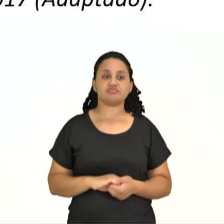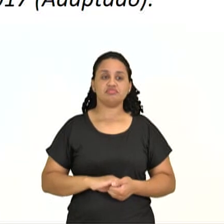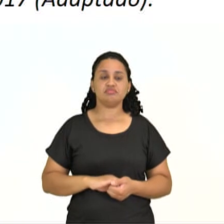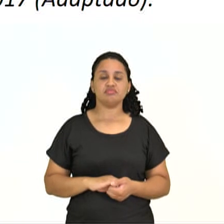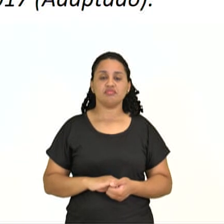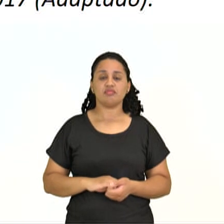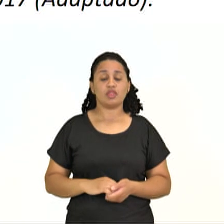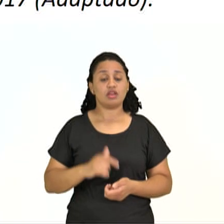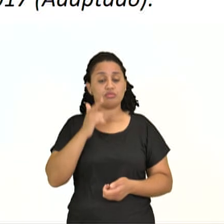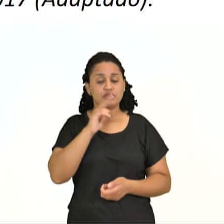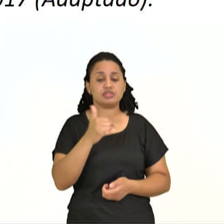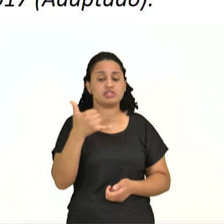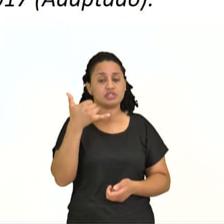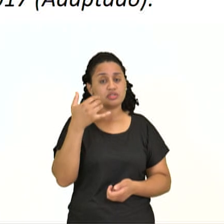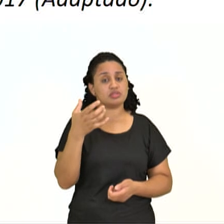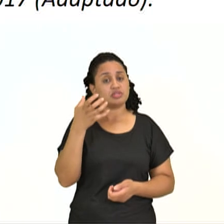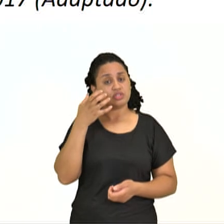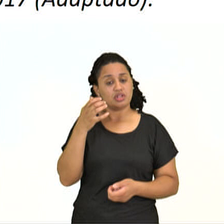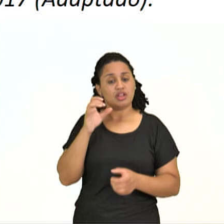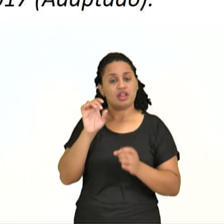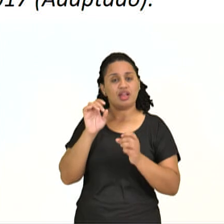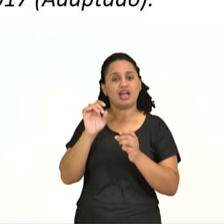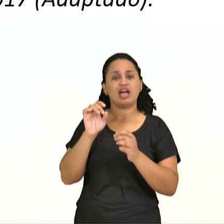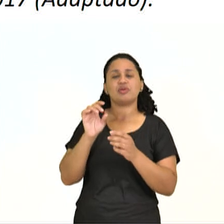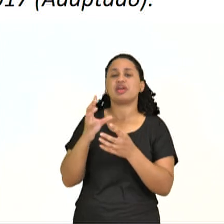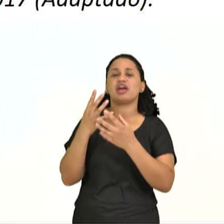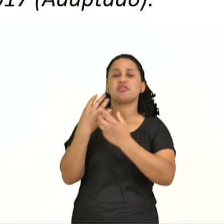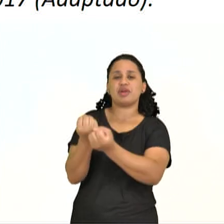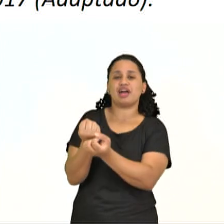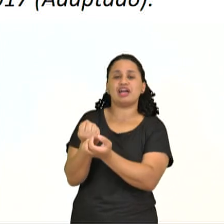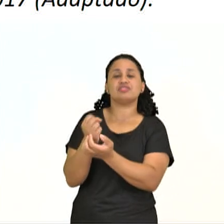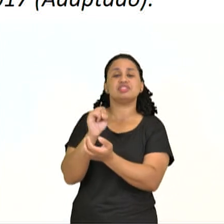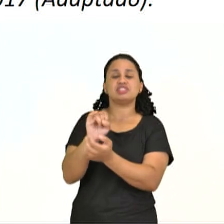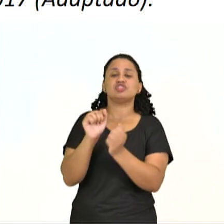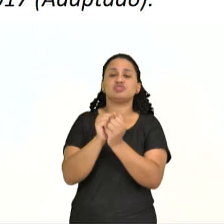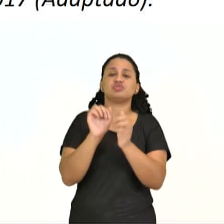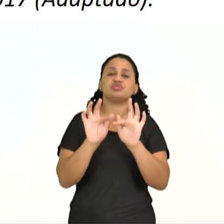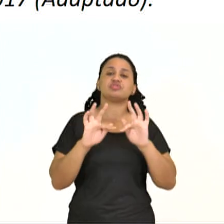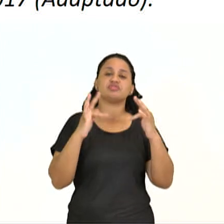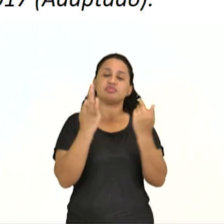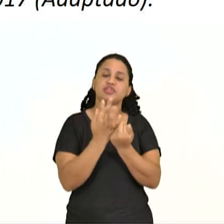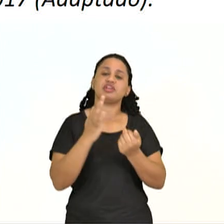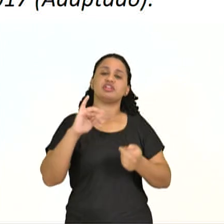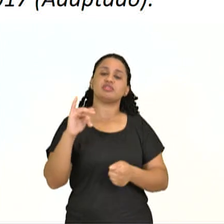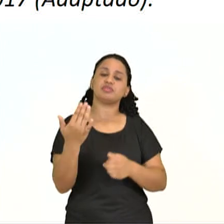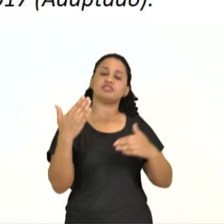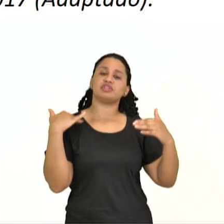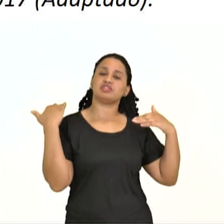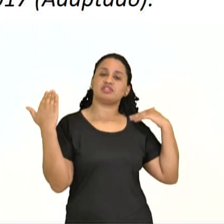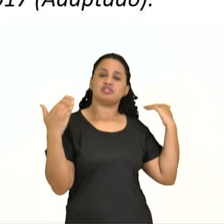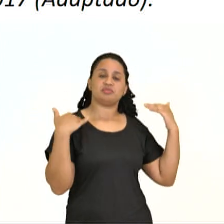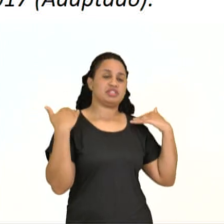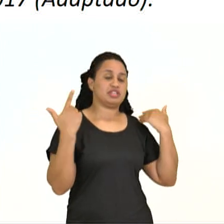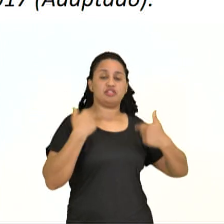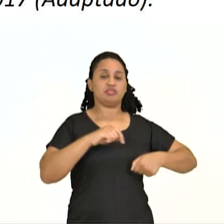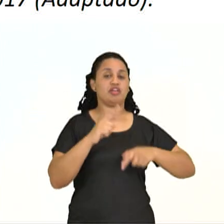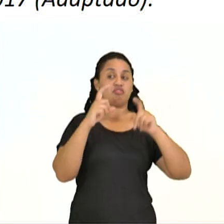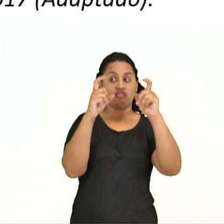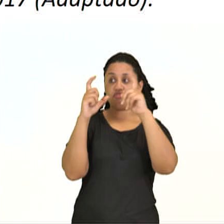Para deixar o celular desligado, quando estiver em família, curtir um passeio sem tantas selfies,